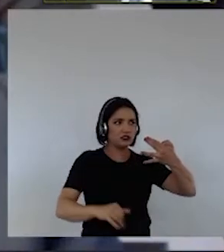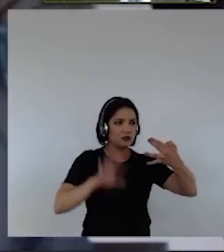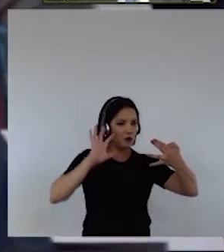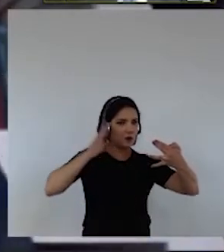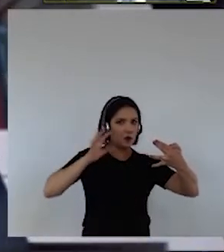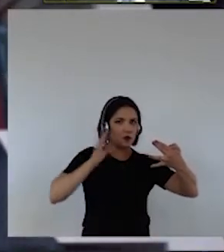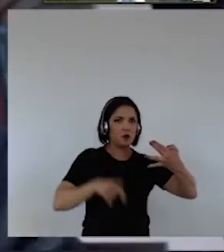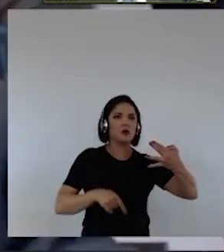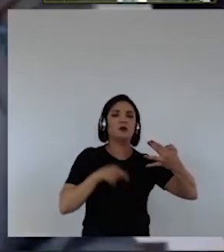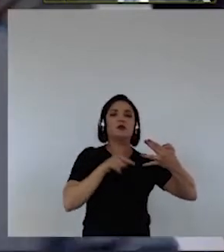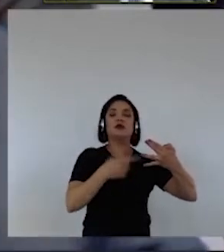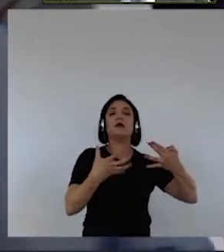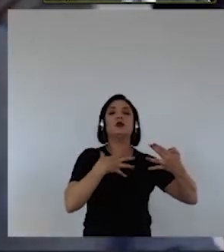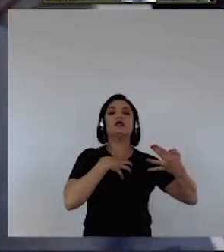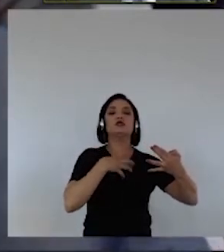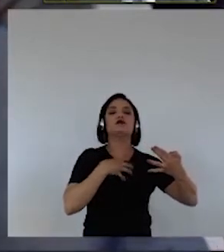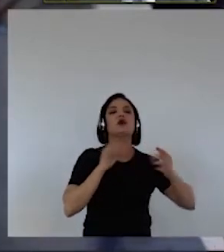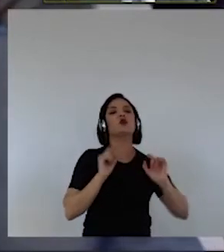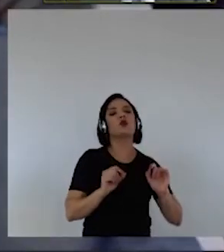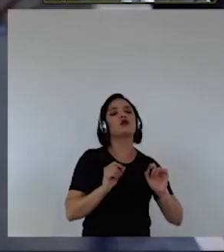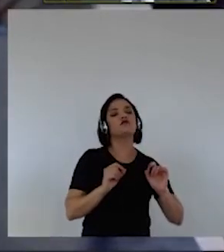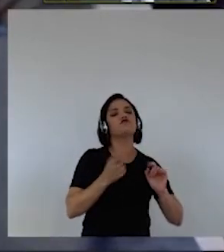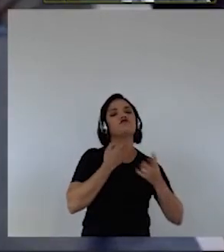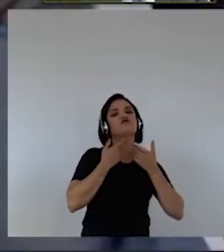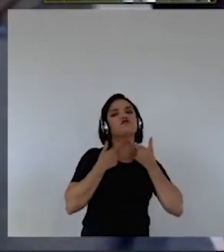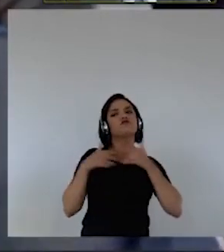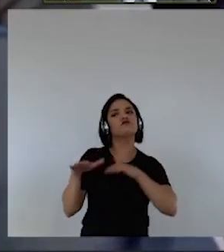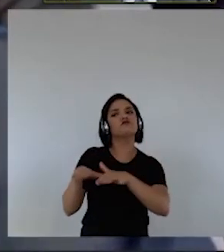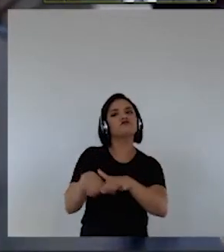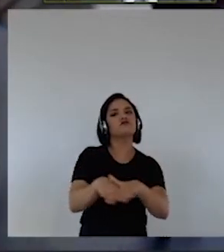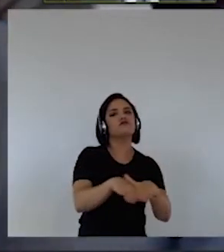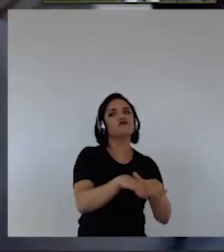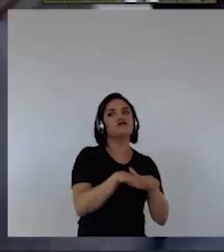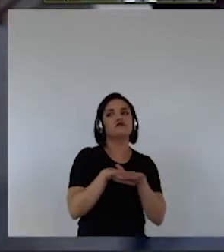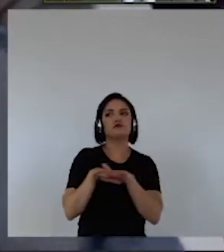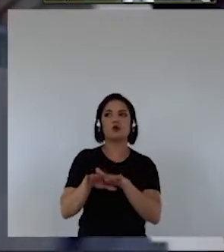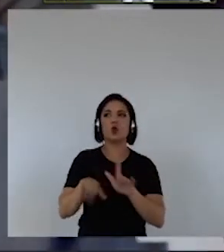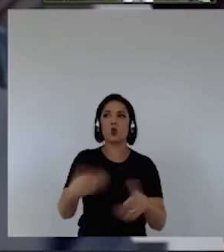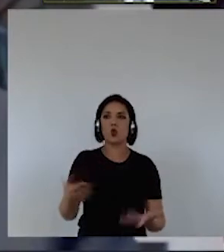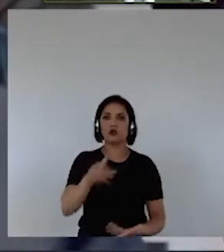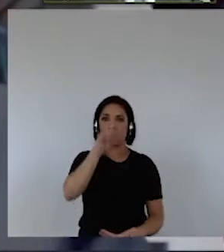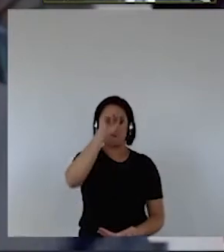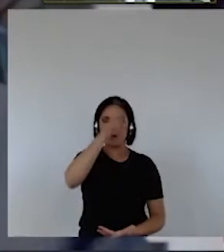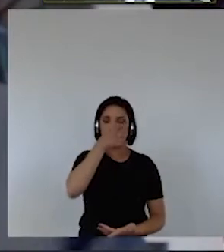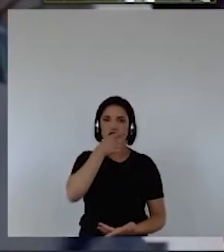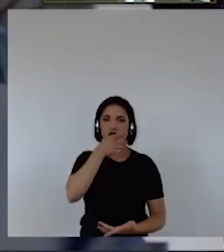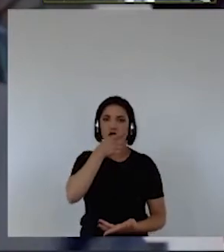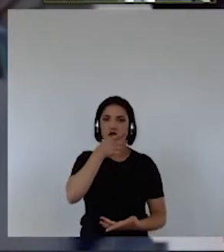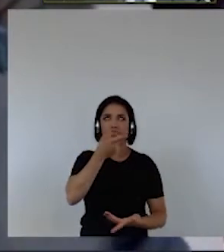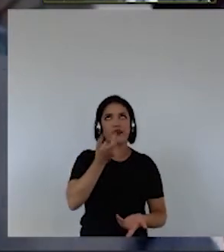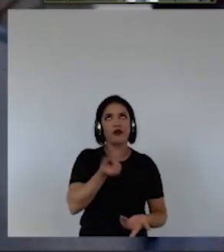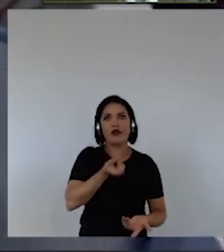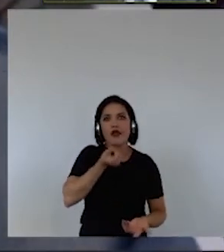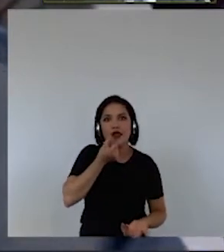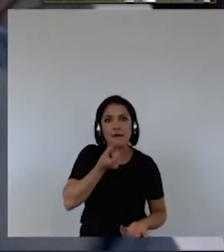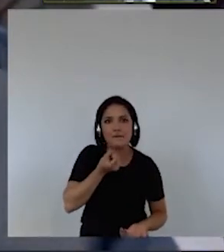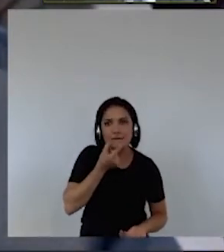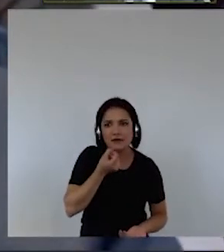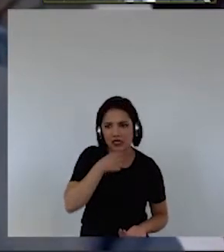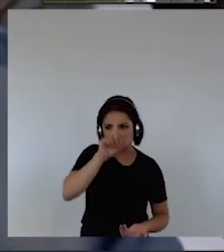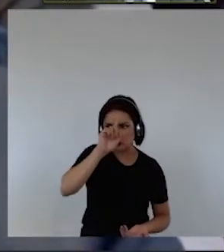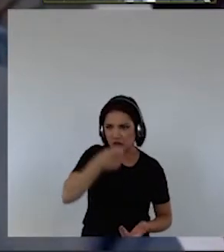tocadas pelo sentimento de equidade. Então, por exemplo, quando você determina a entrega de medicamentos ou